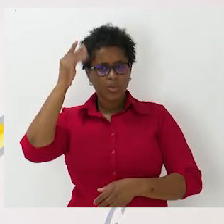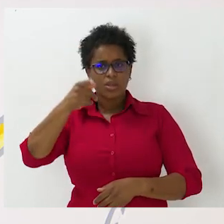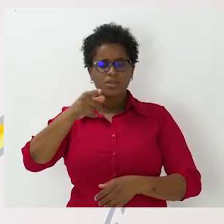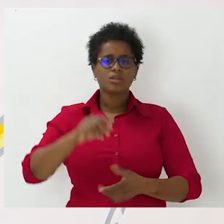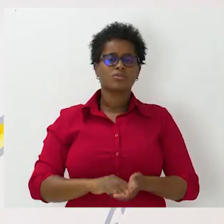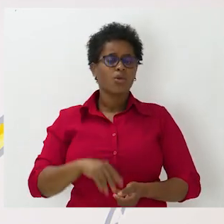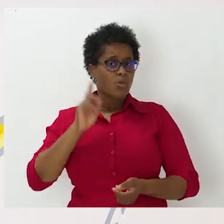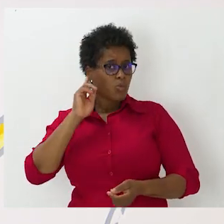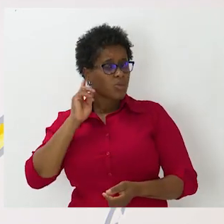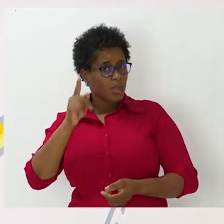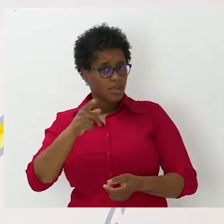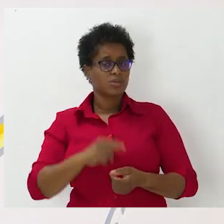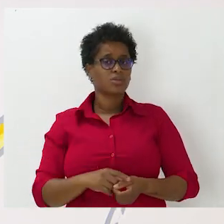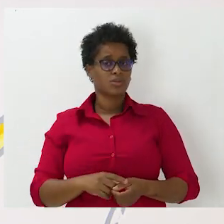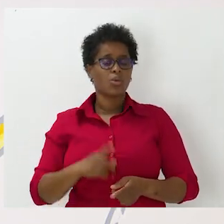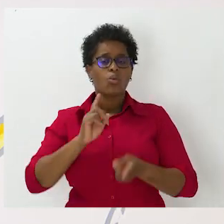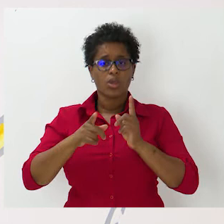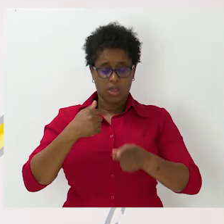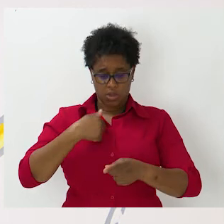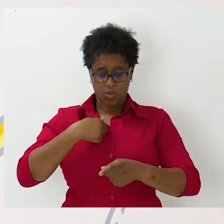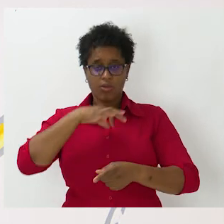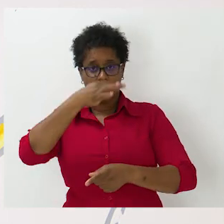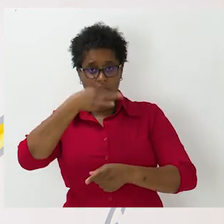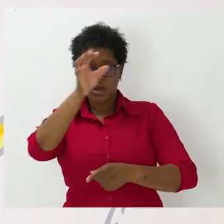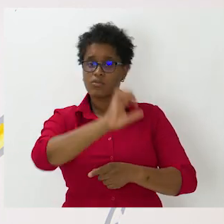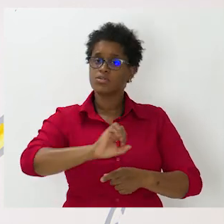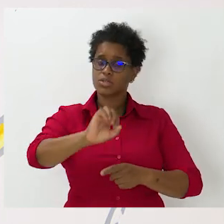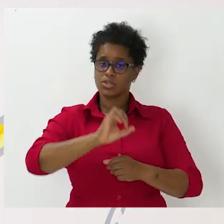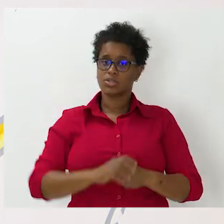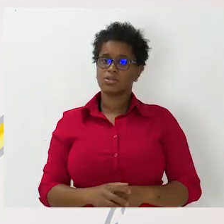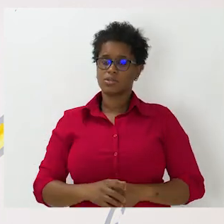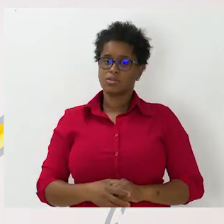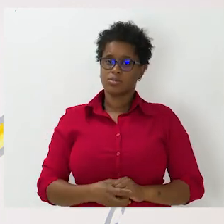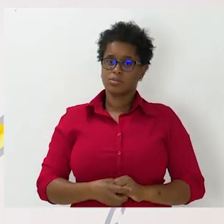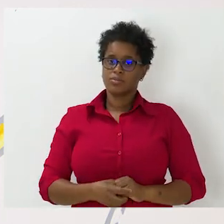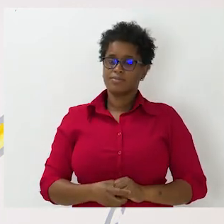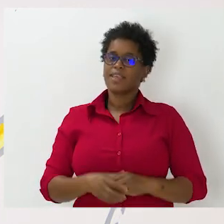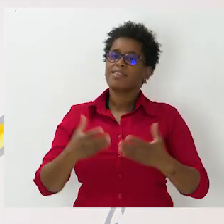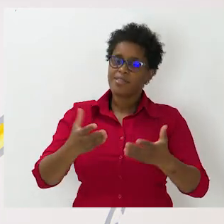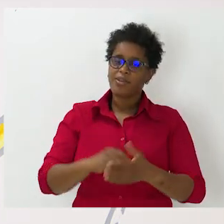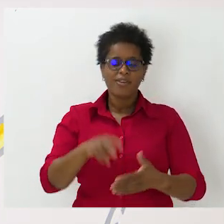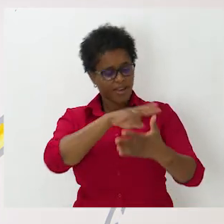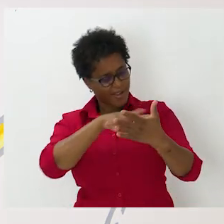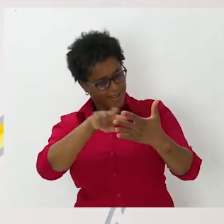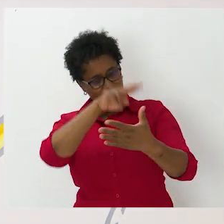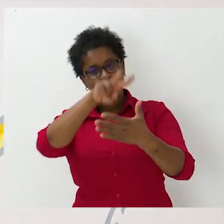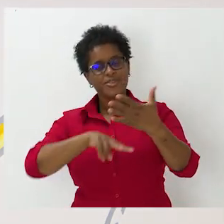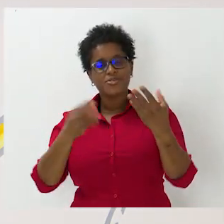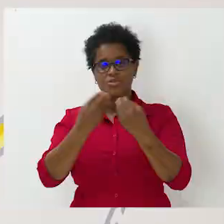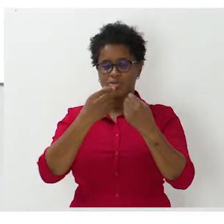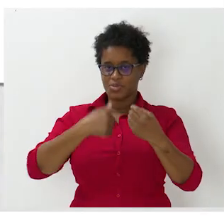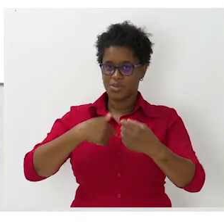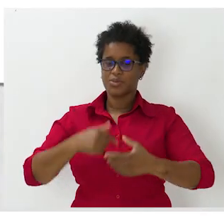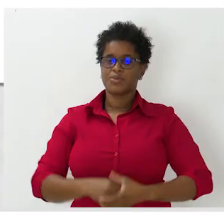essencialmente aquilo que vou vos dizer. Então, leia o texto comigo.